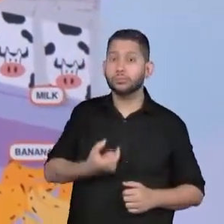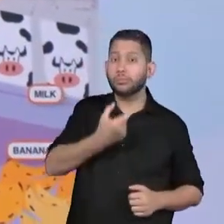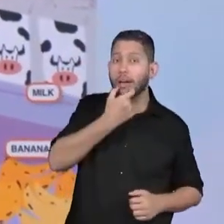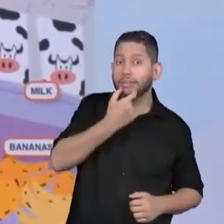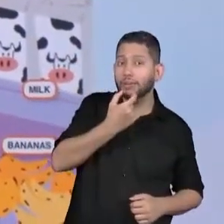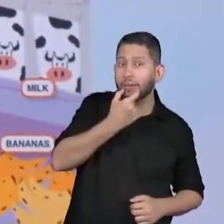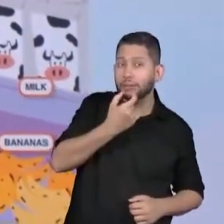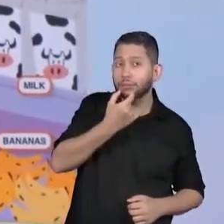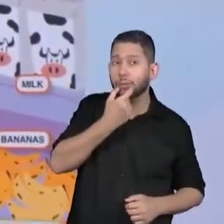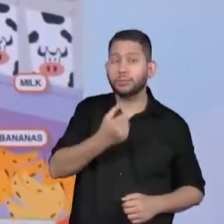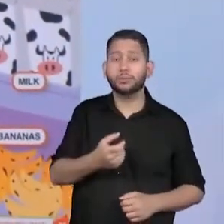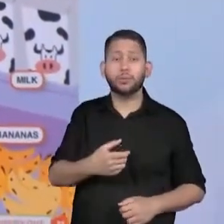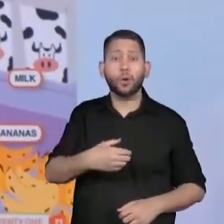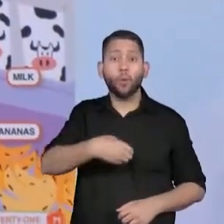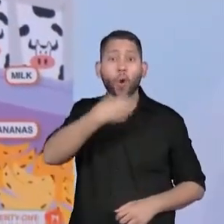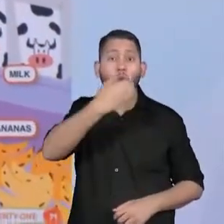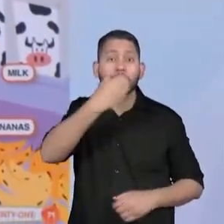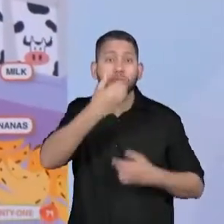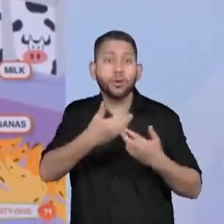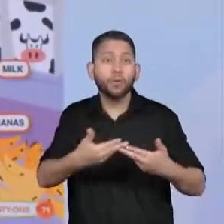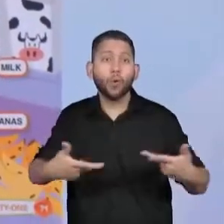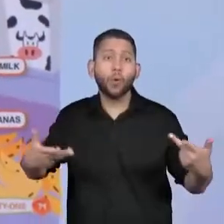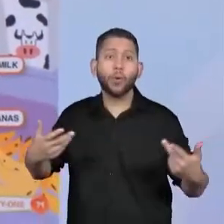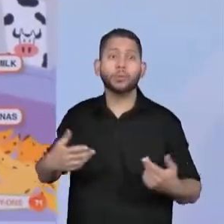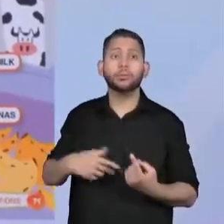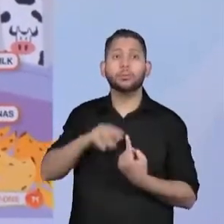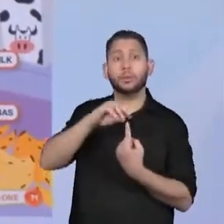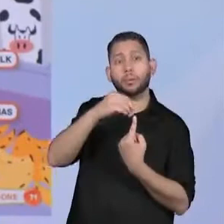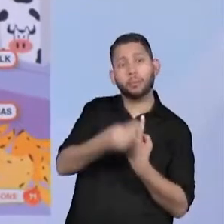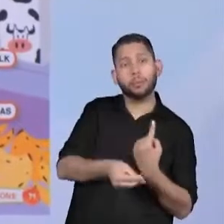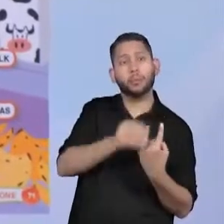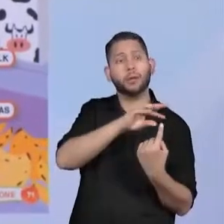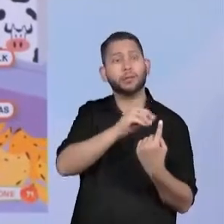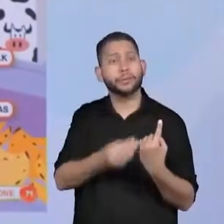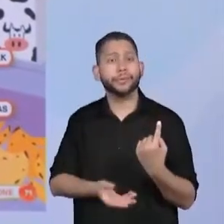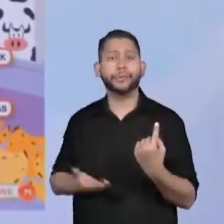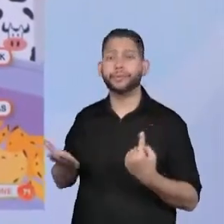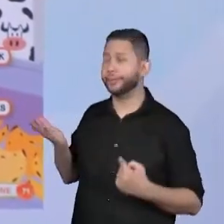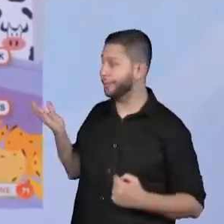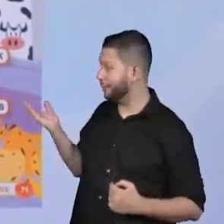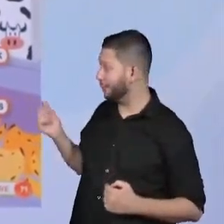biscoito, frutas, né? No caso aqui tem banana, tem maçã,